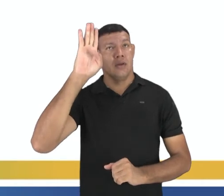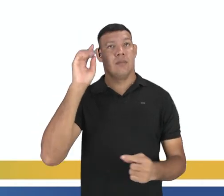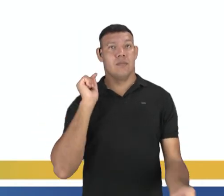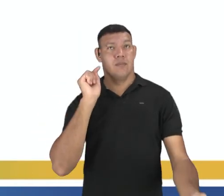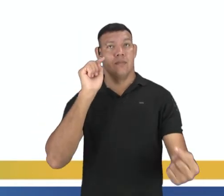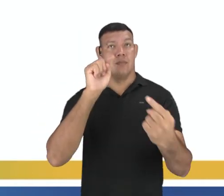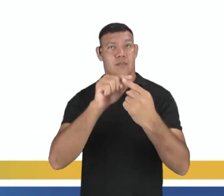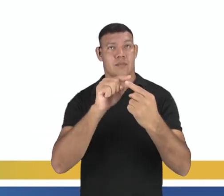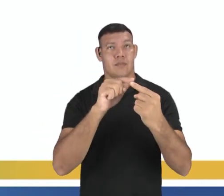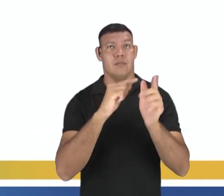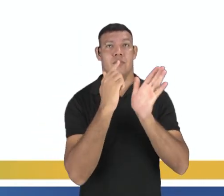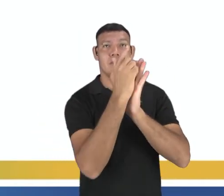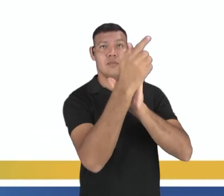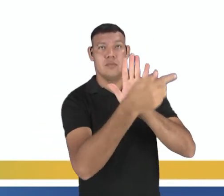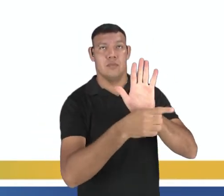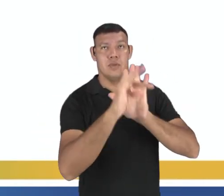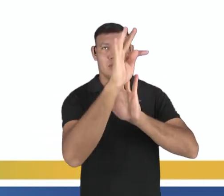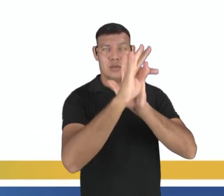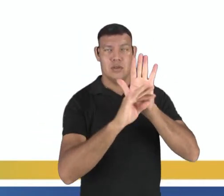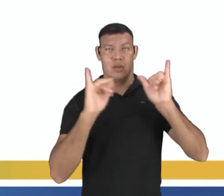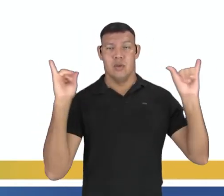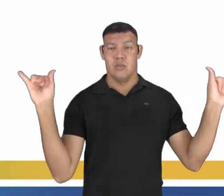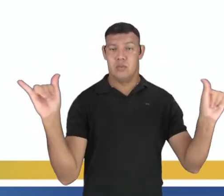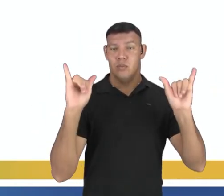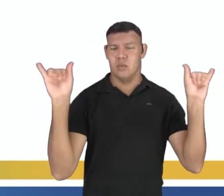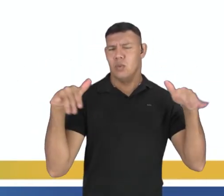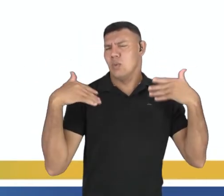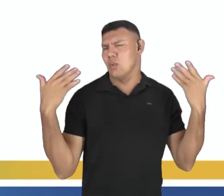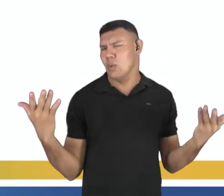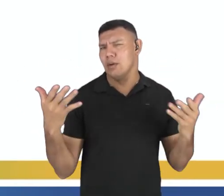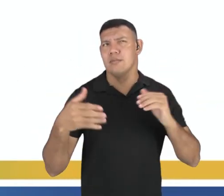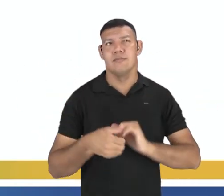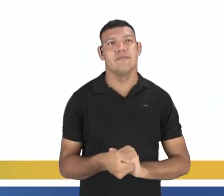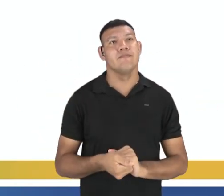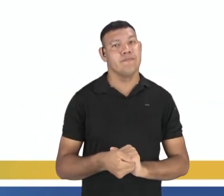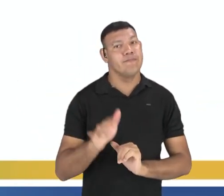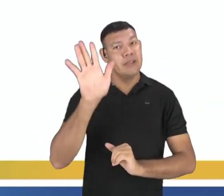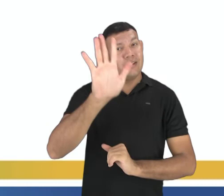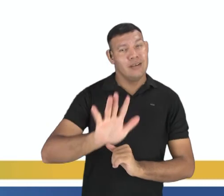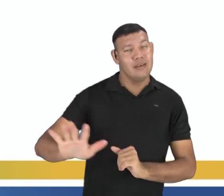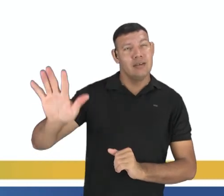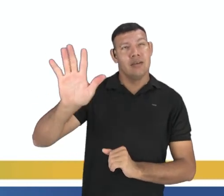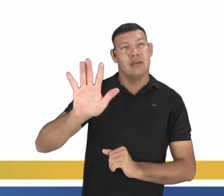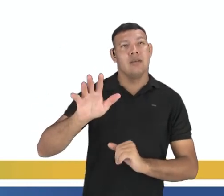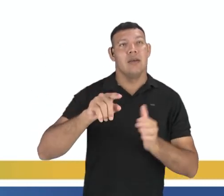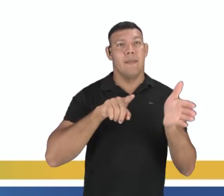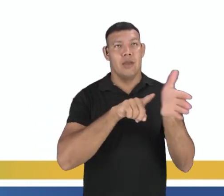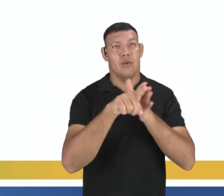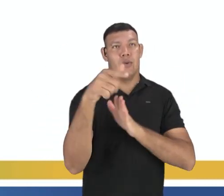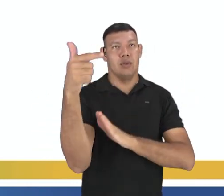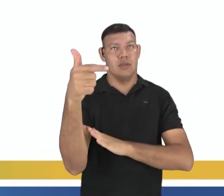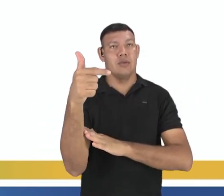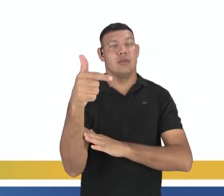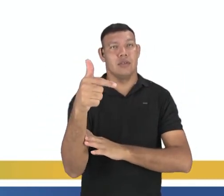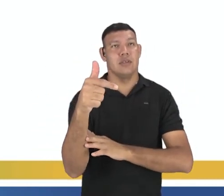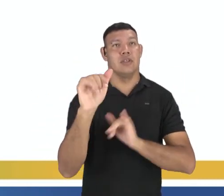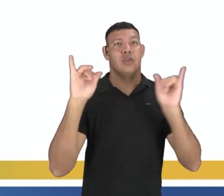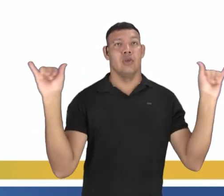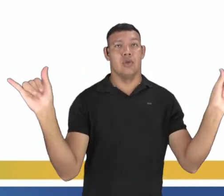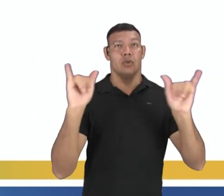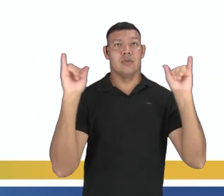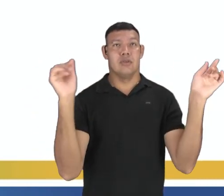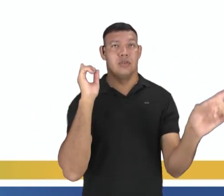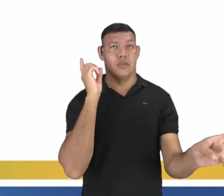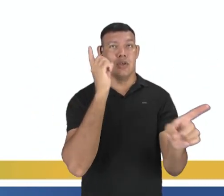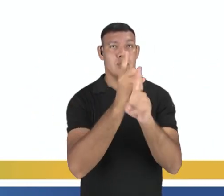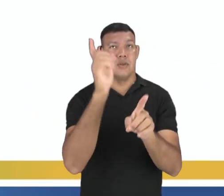notícia? Segundo, a notícia é encontrada geralmente em que suportes? E 3, aponte